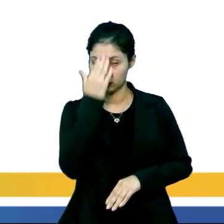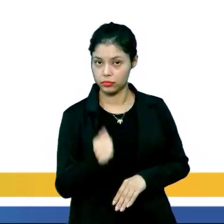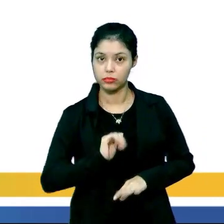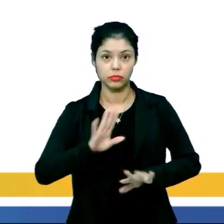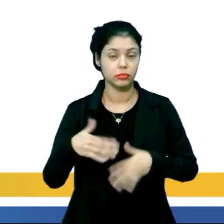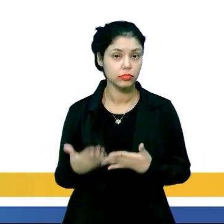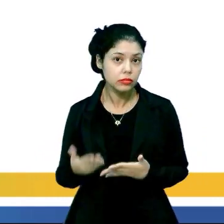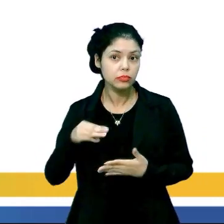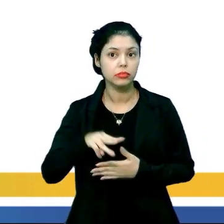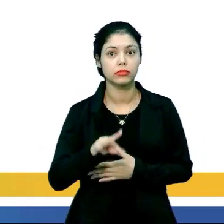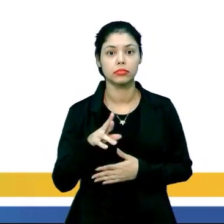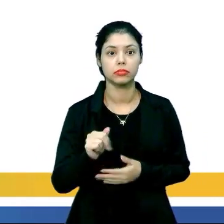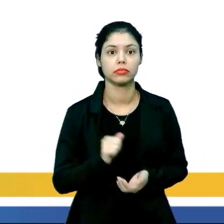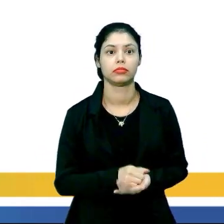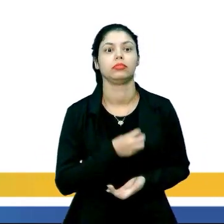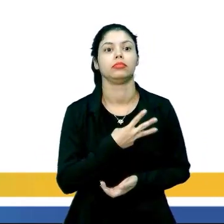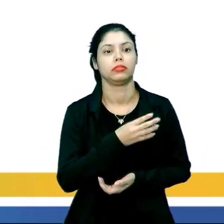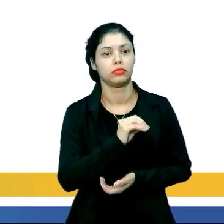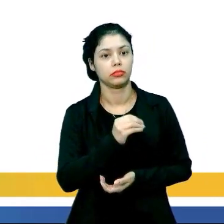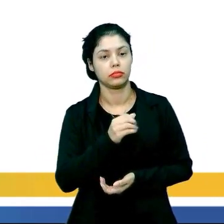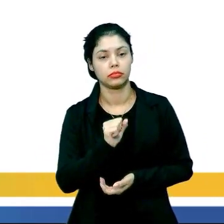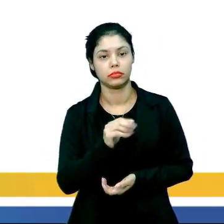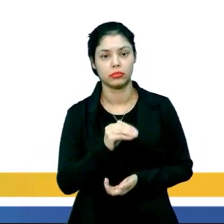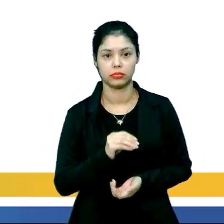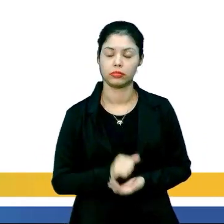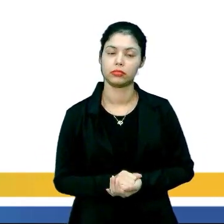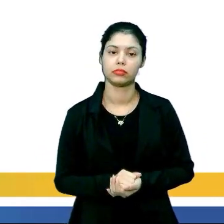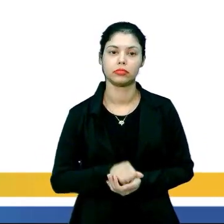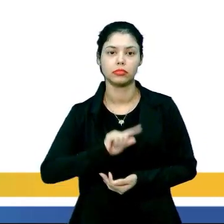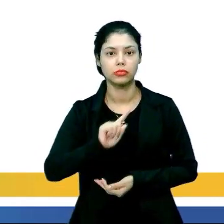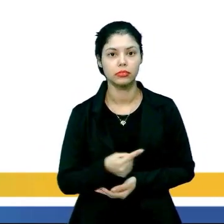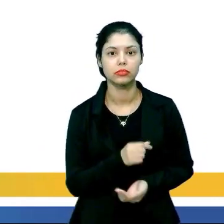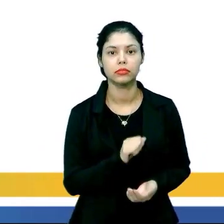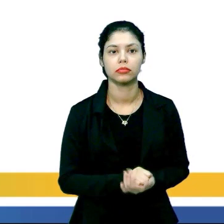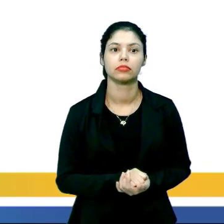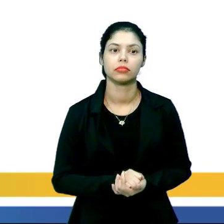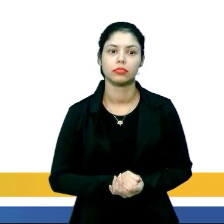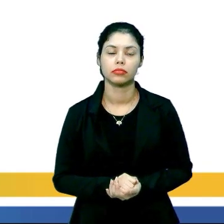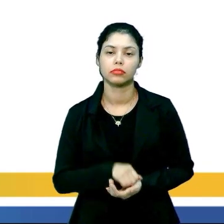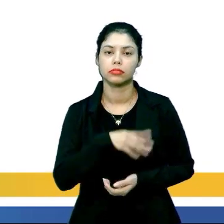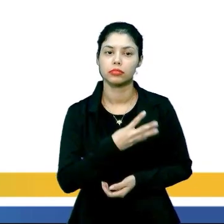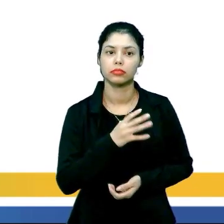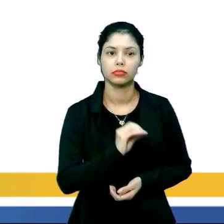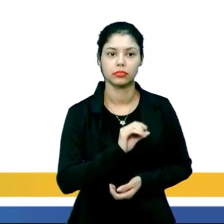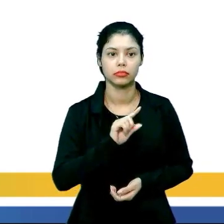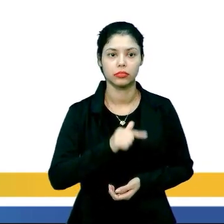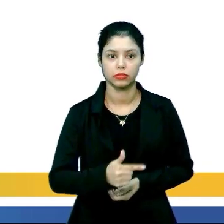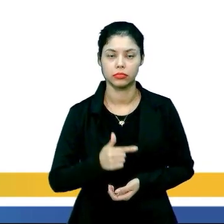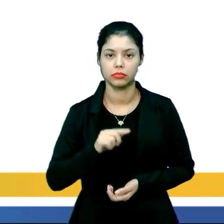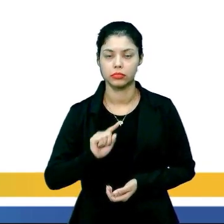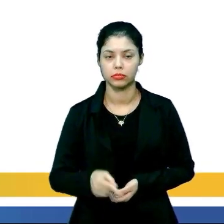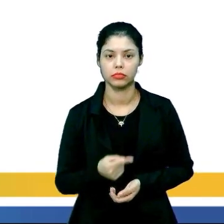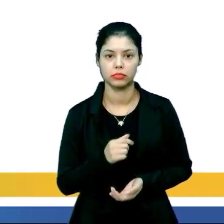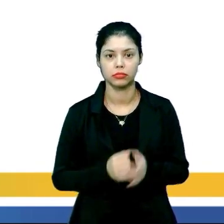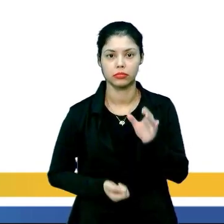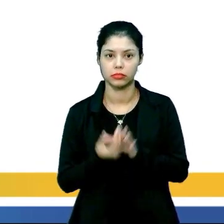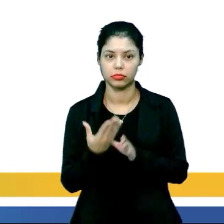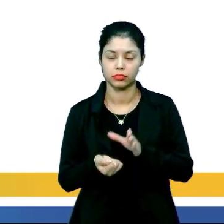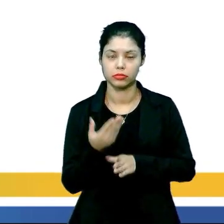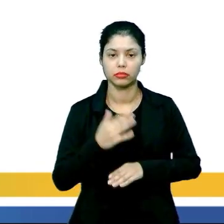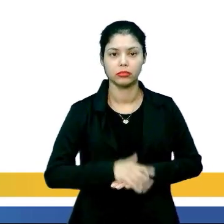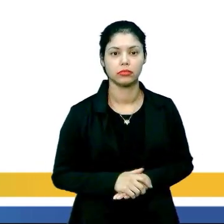lembra qual é a meta, 380 mil. E o excedente, nós sabemos aí que foi